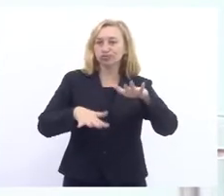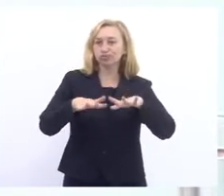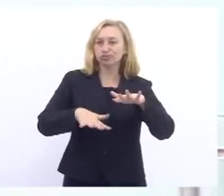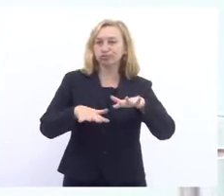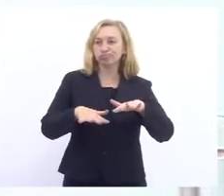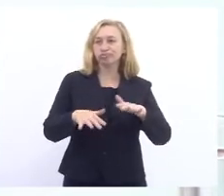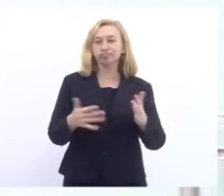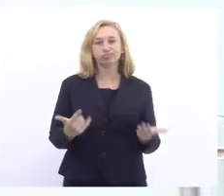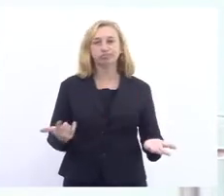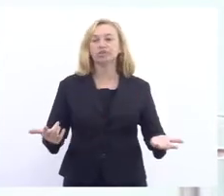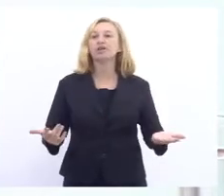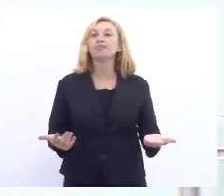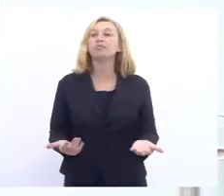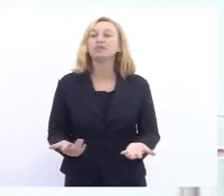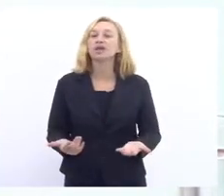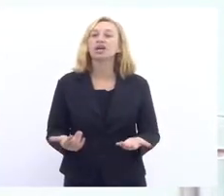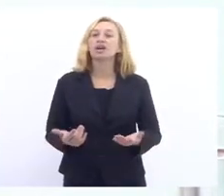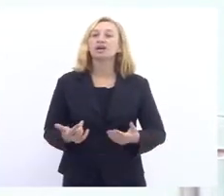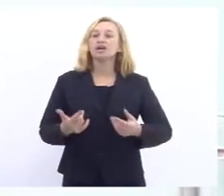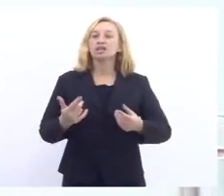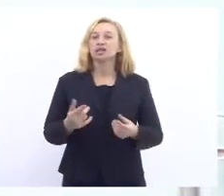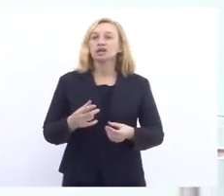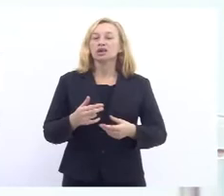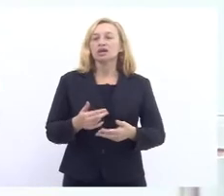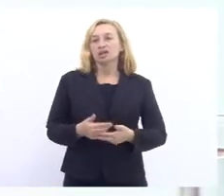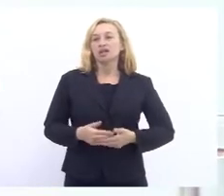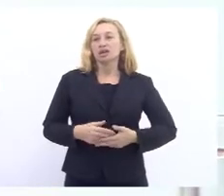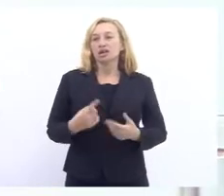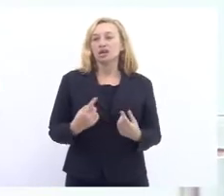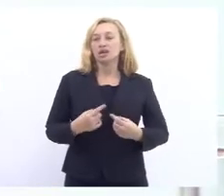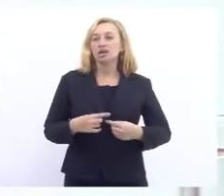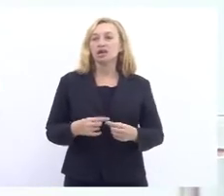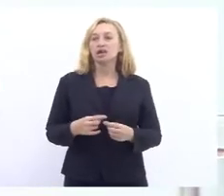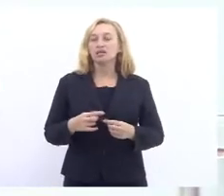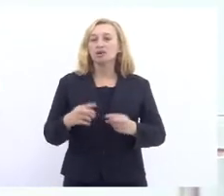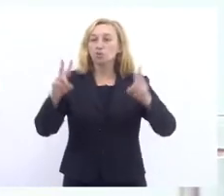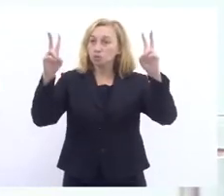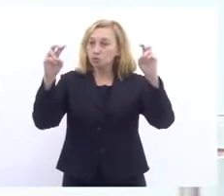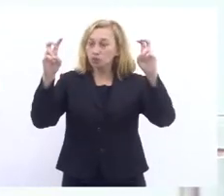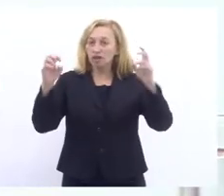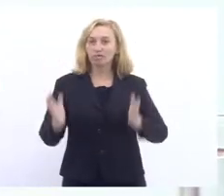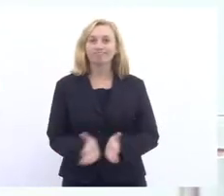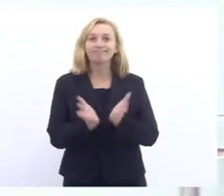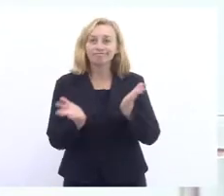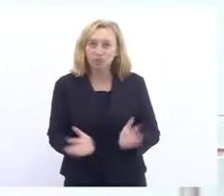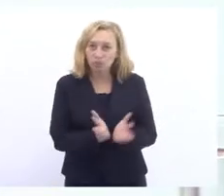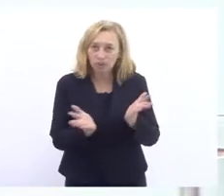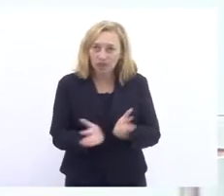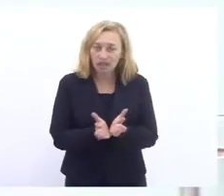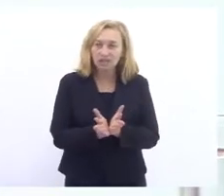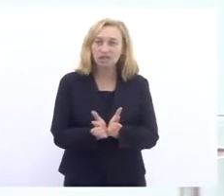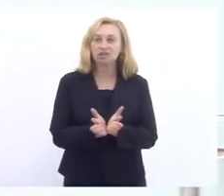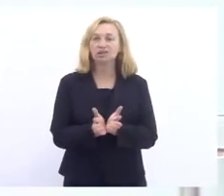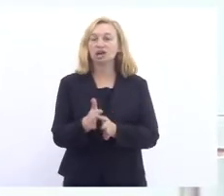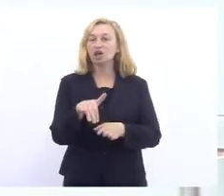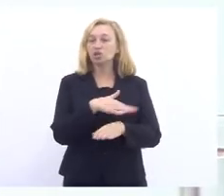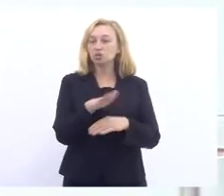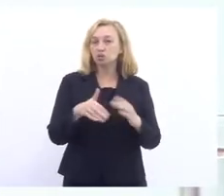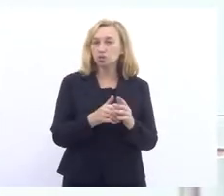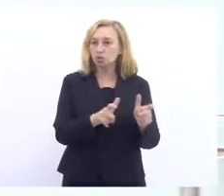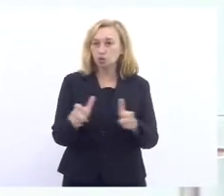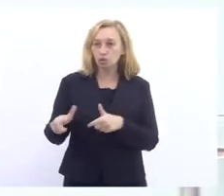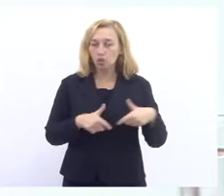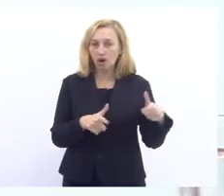discrepâncias né então enfrentar os grandes temas da região metropolitana né o tema da pobreza no apê na região metropolitana pa